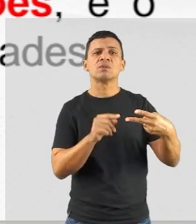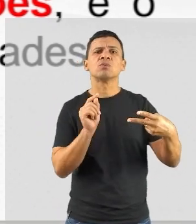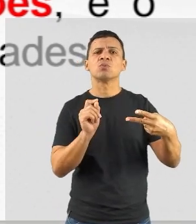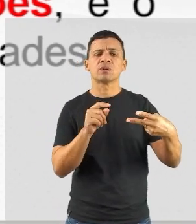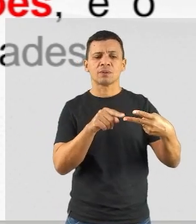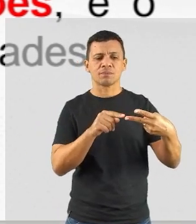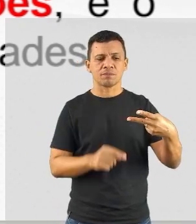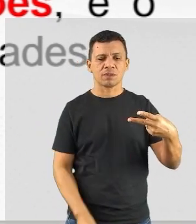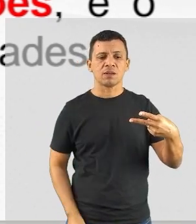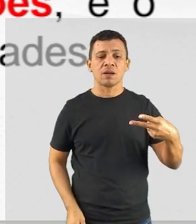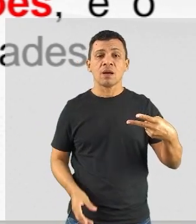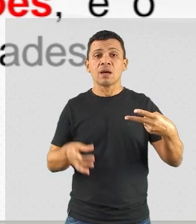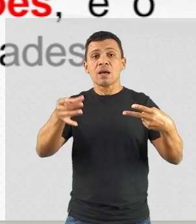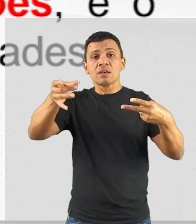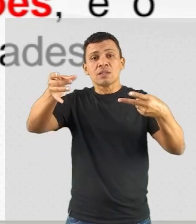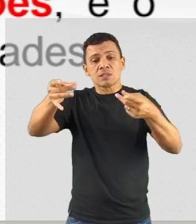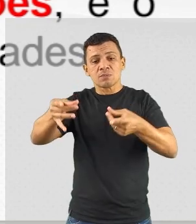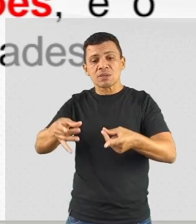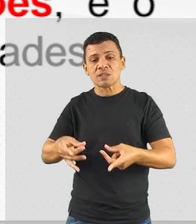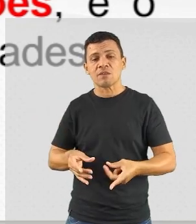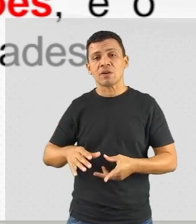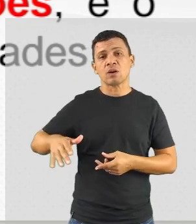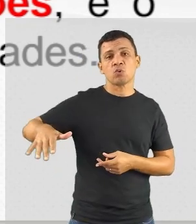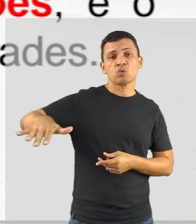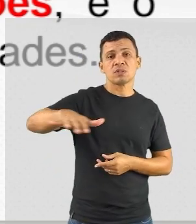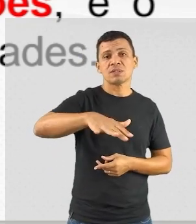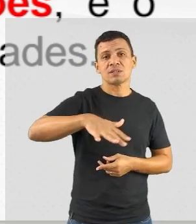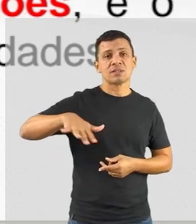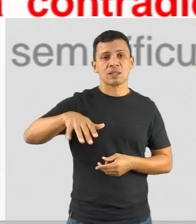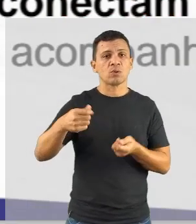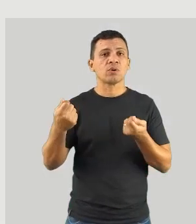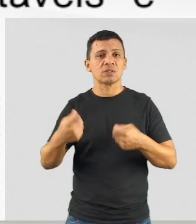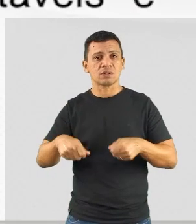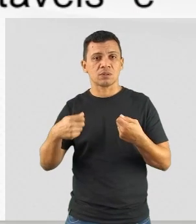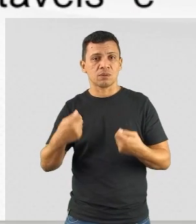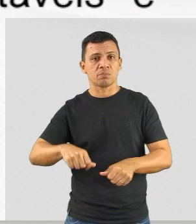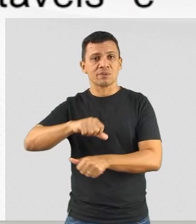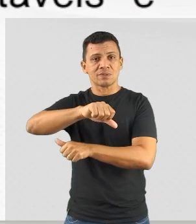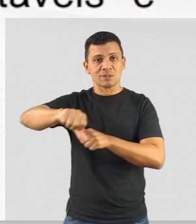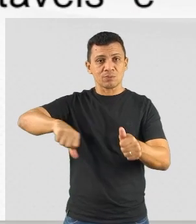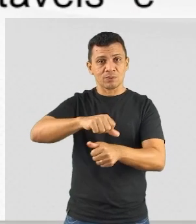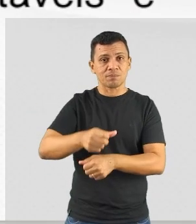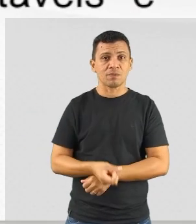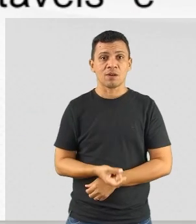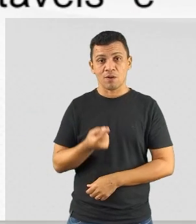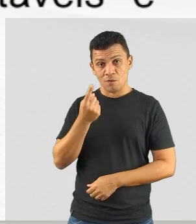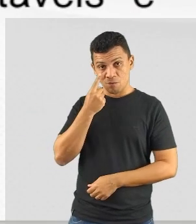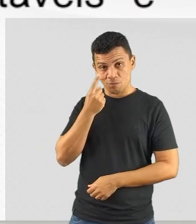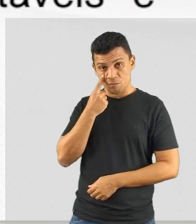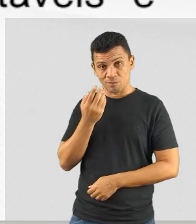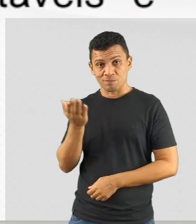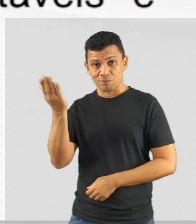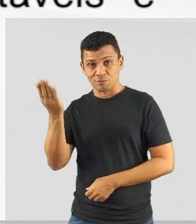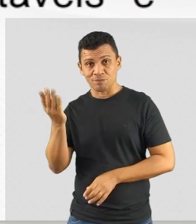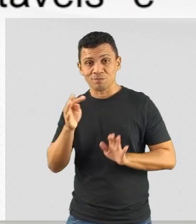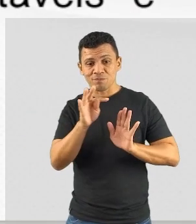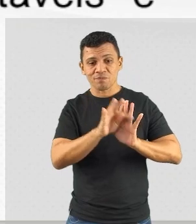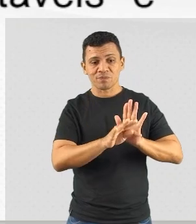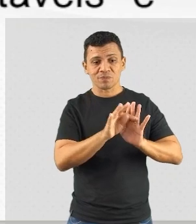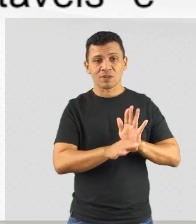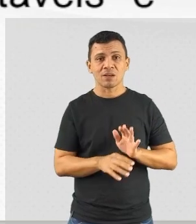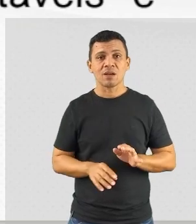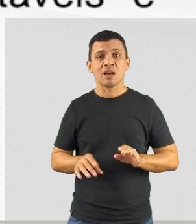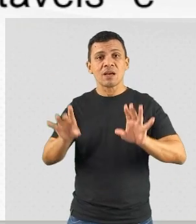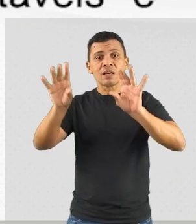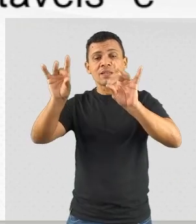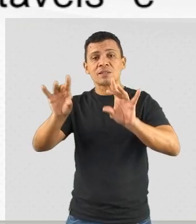tem? Especifica os setores a serem modificados, né? Então, se a gente olhar aqui, especialmente em setores